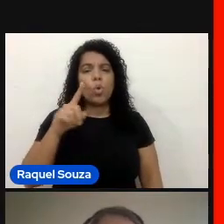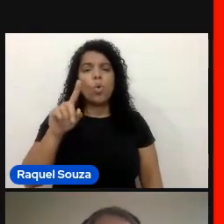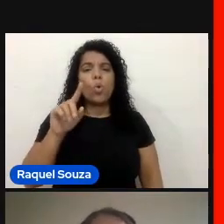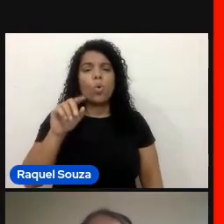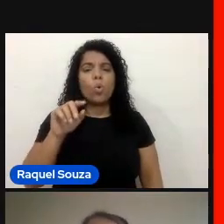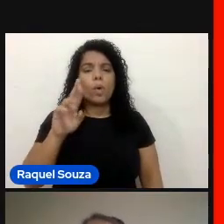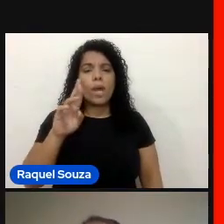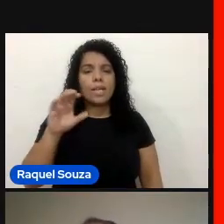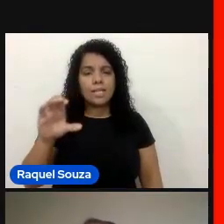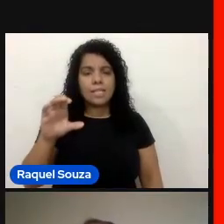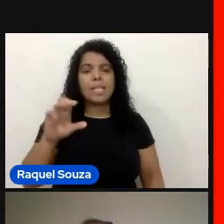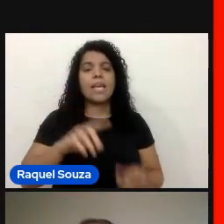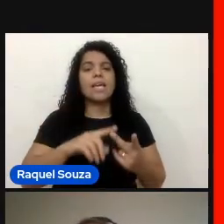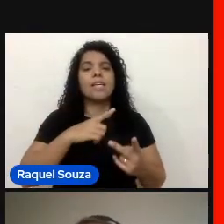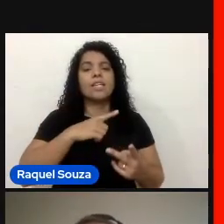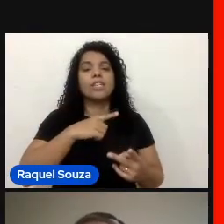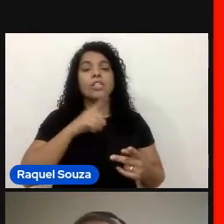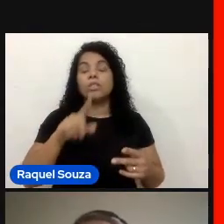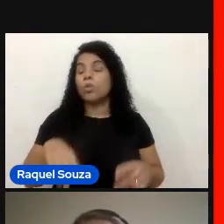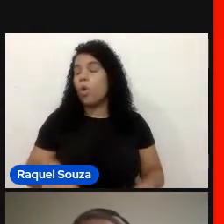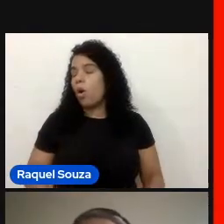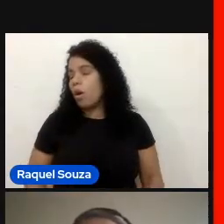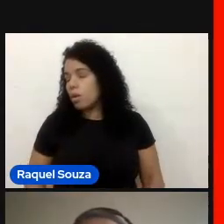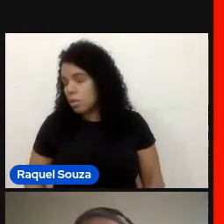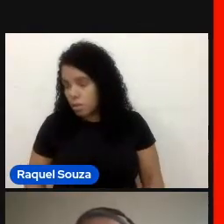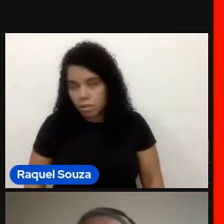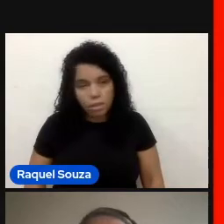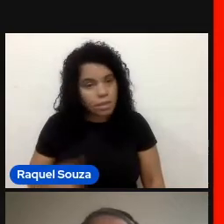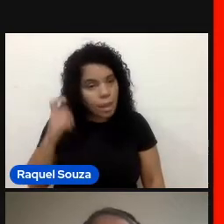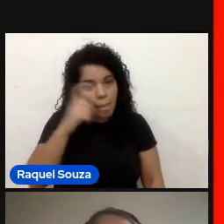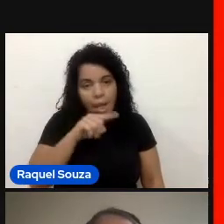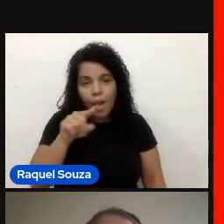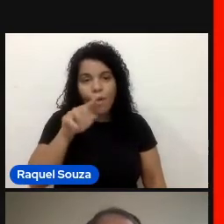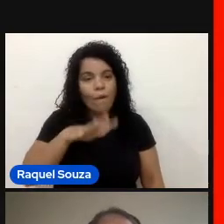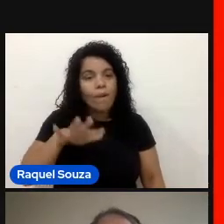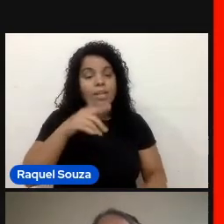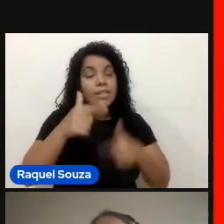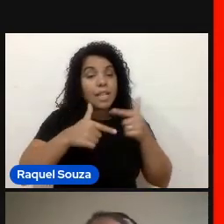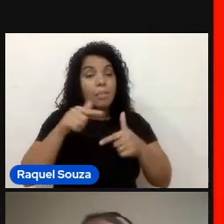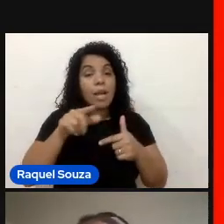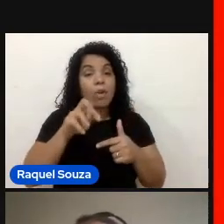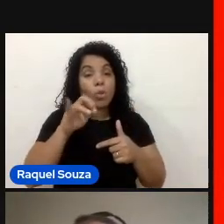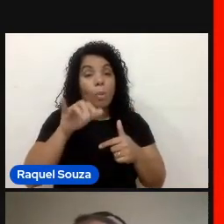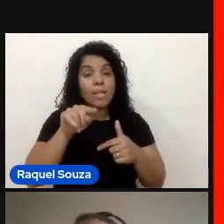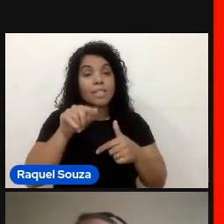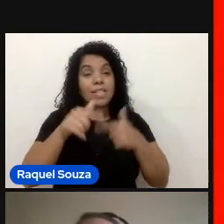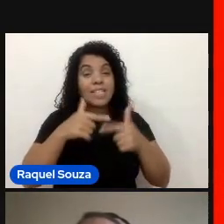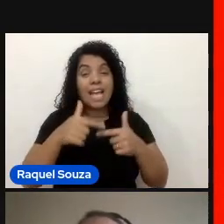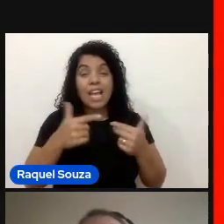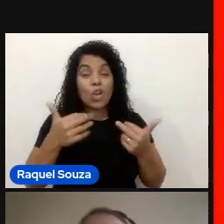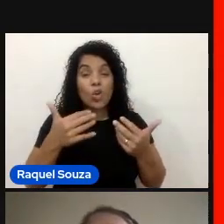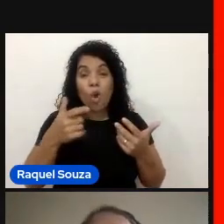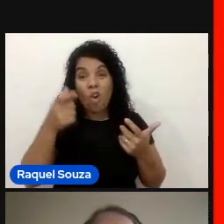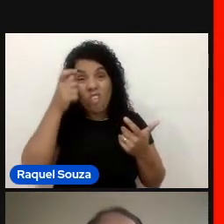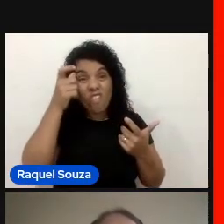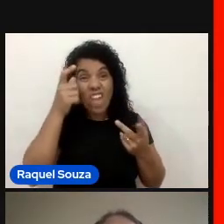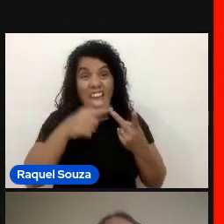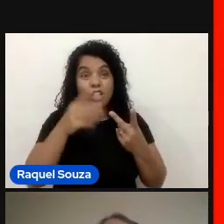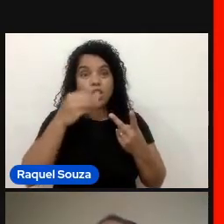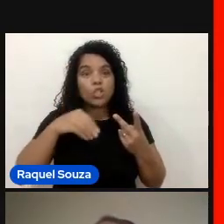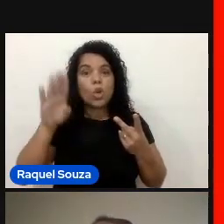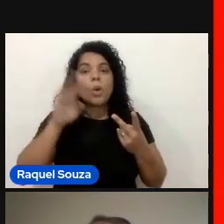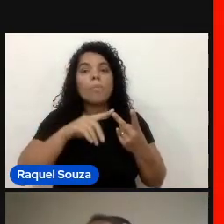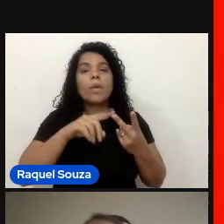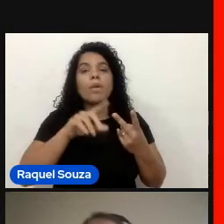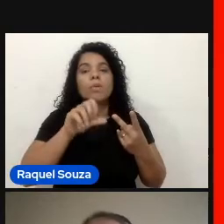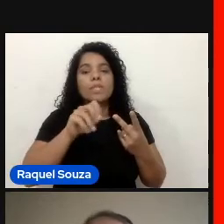Control. Era um inferno trabalhar com automação nessa época, porque você tinha que subir um servidor separado, às